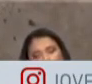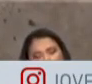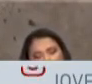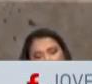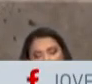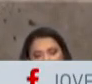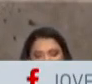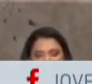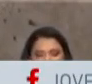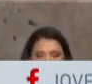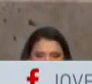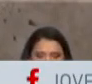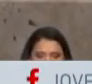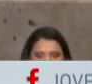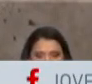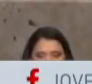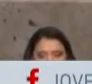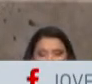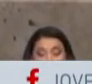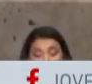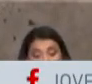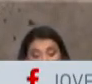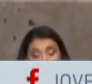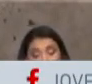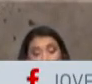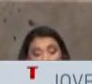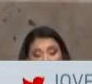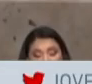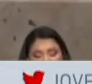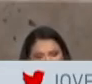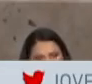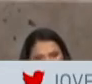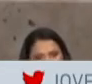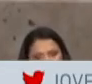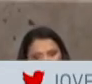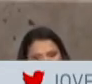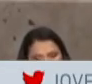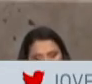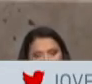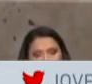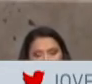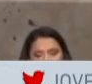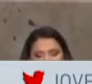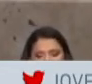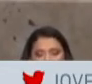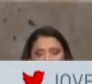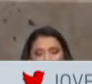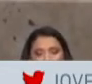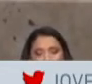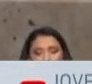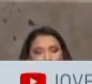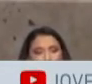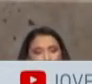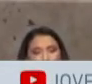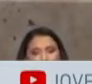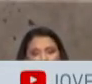da administração pública em geral que realizaram o empenho, liquidação e pagamento das despesas